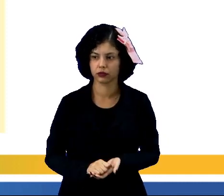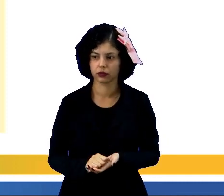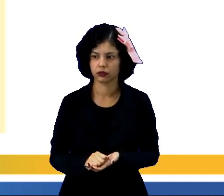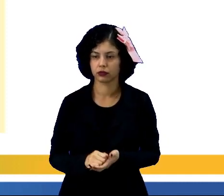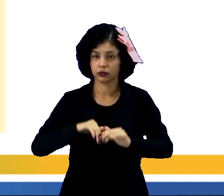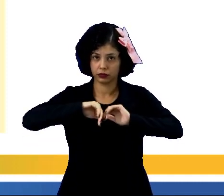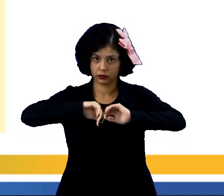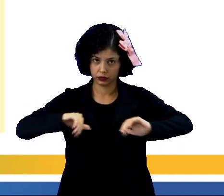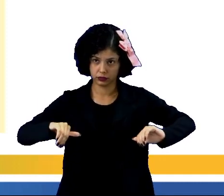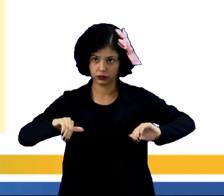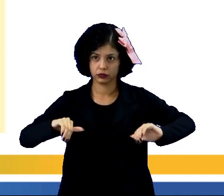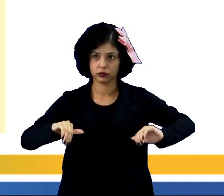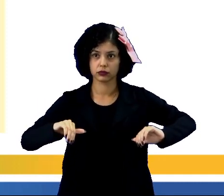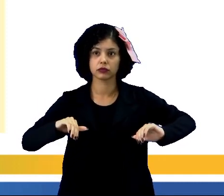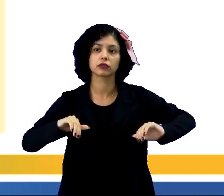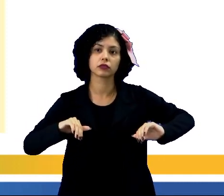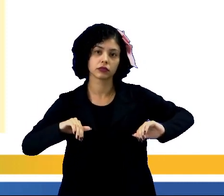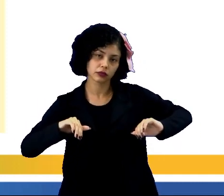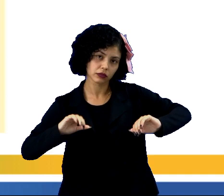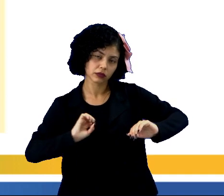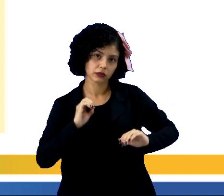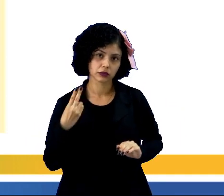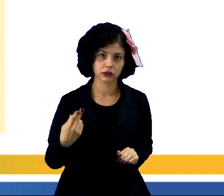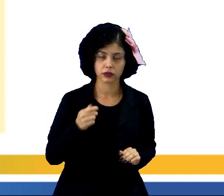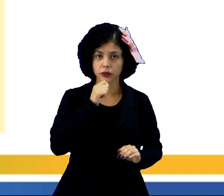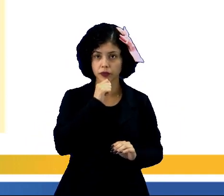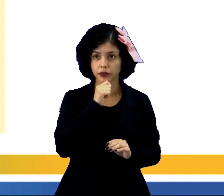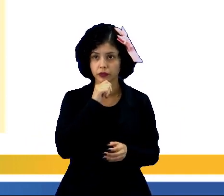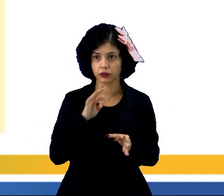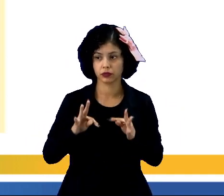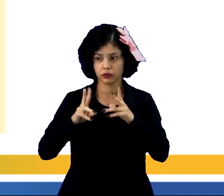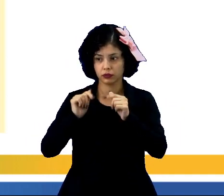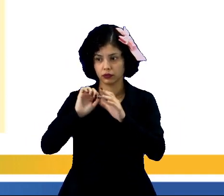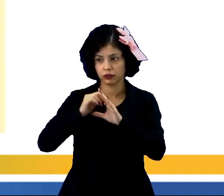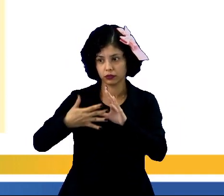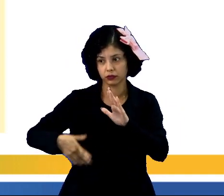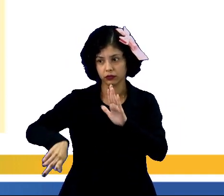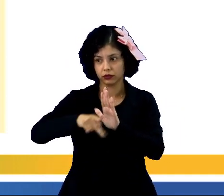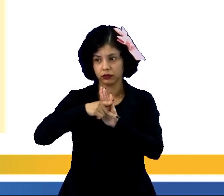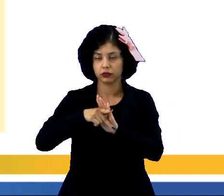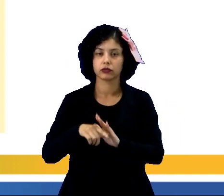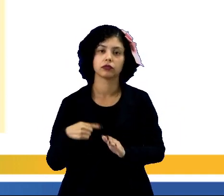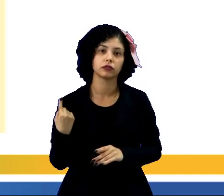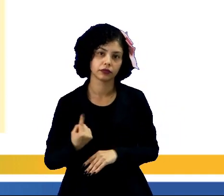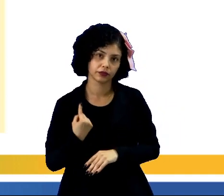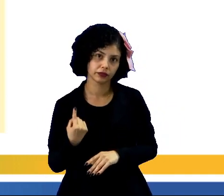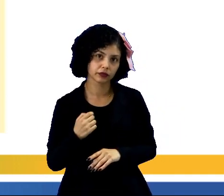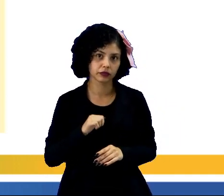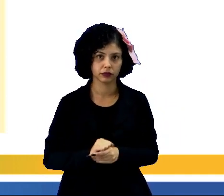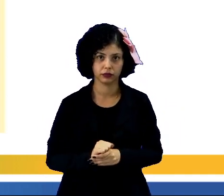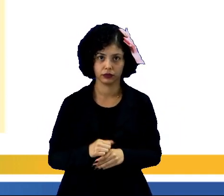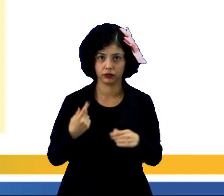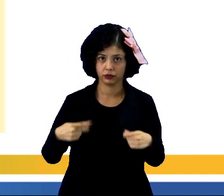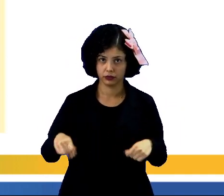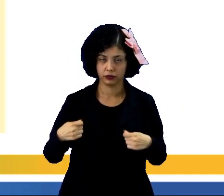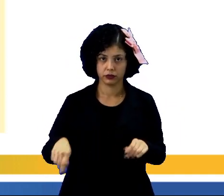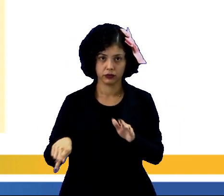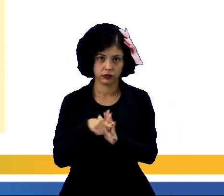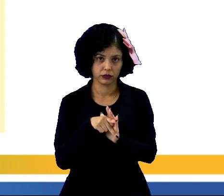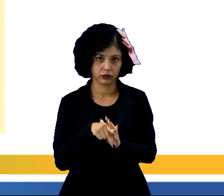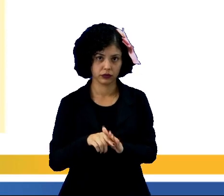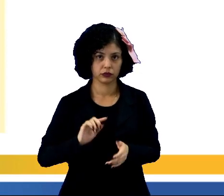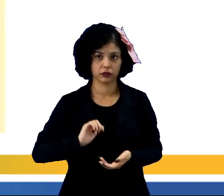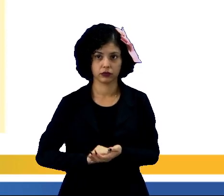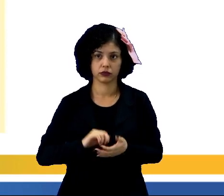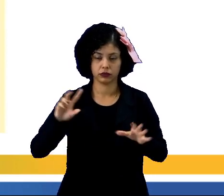é separar, ou seja, ele diz que todas as características de um indivíduo são determinadas por genes